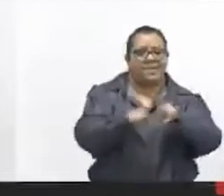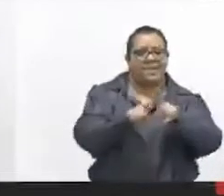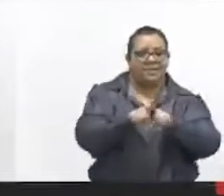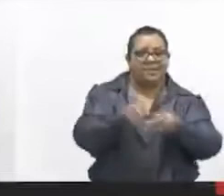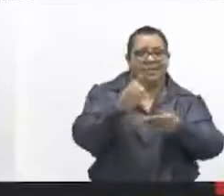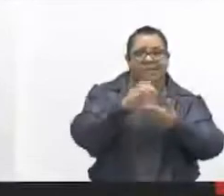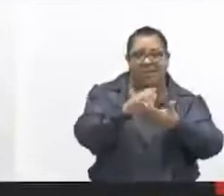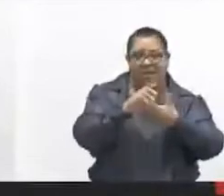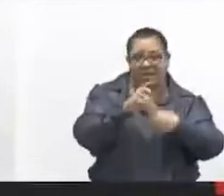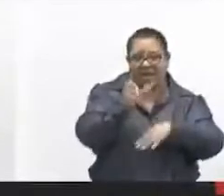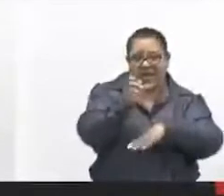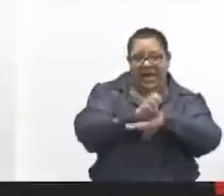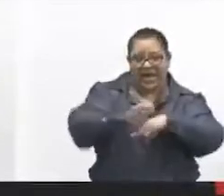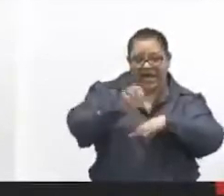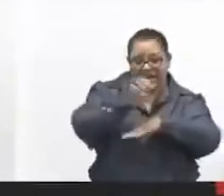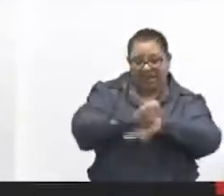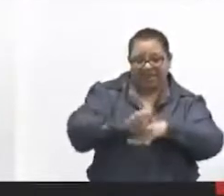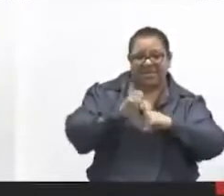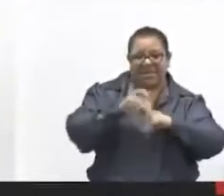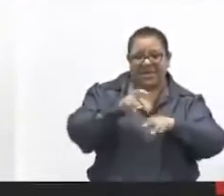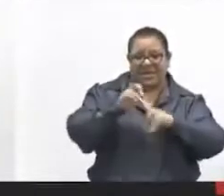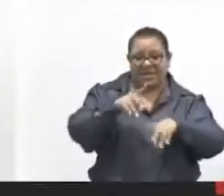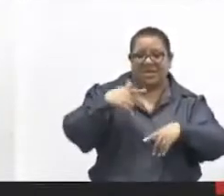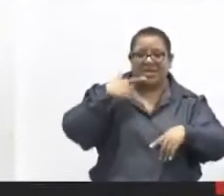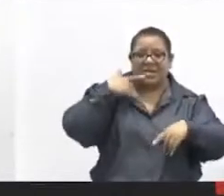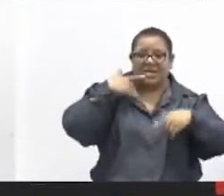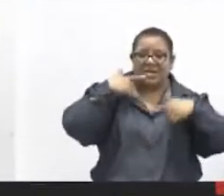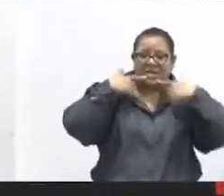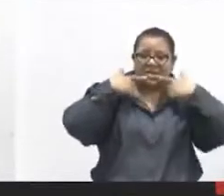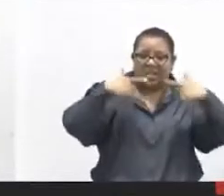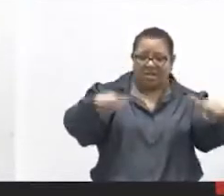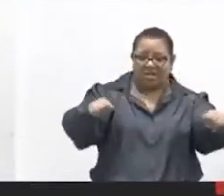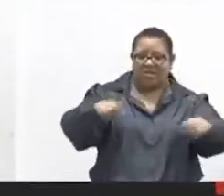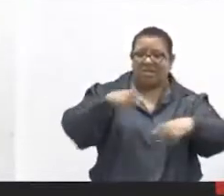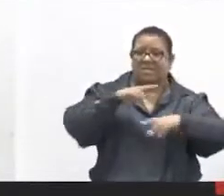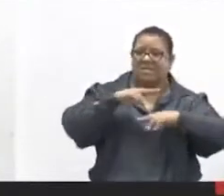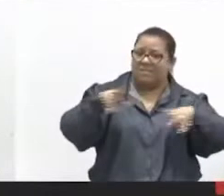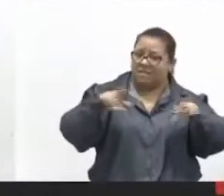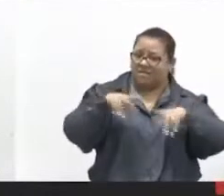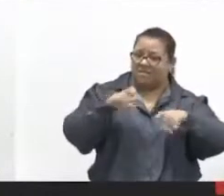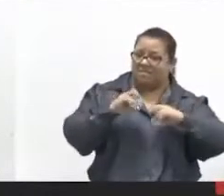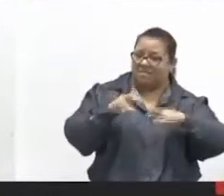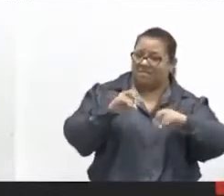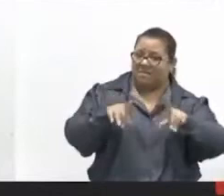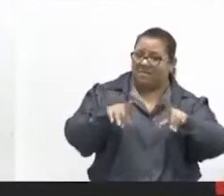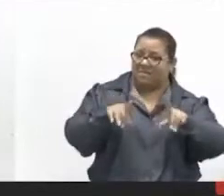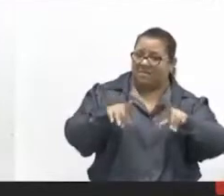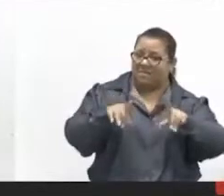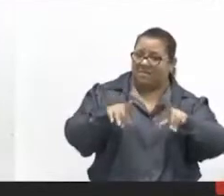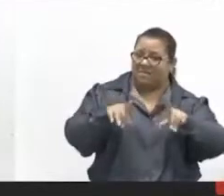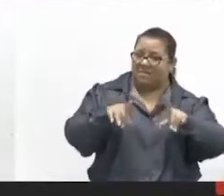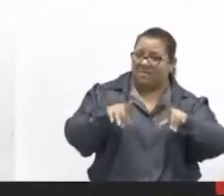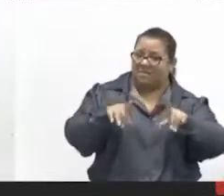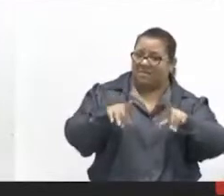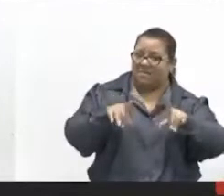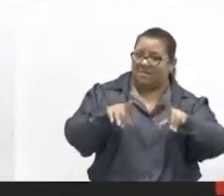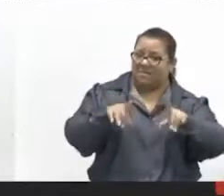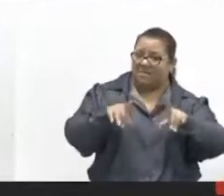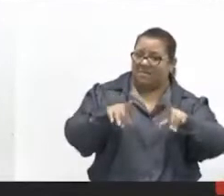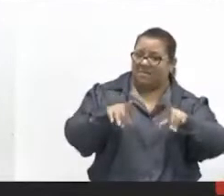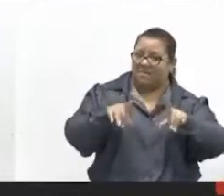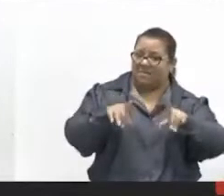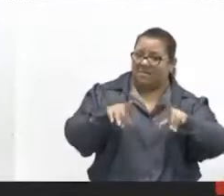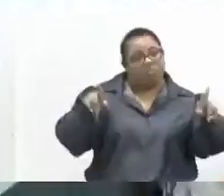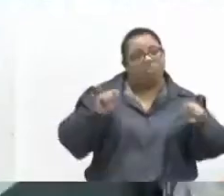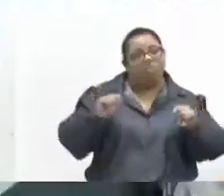estágios remunerados, ensino de línguas estrangeiras, inclusão digital e fomenta a participação política acadêmica. E aí eu queria fazer uma aspas aqui também,